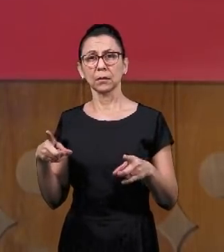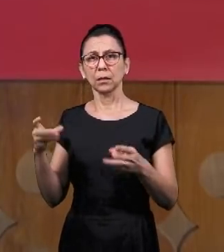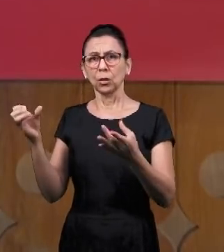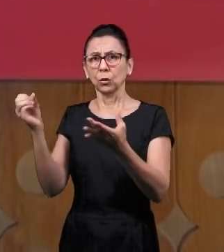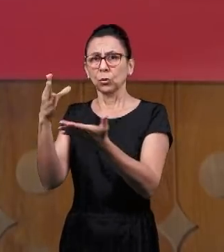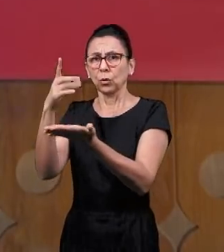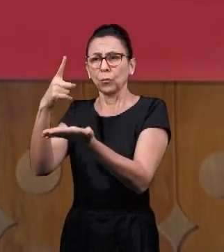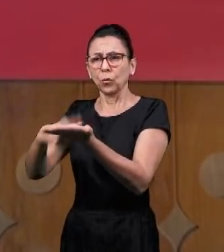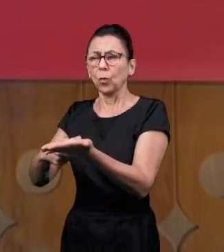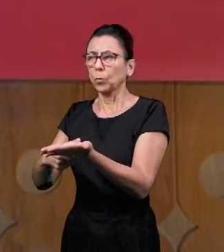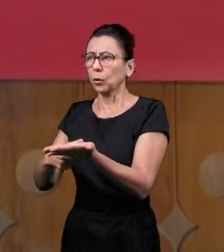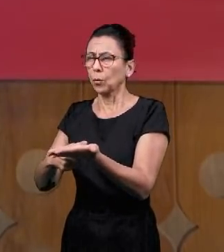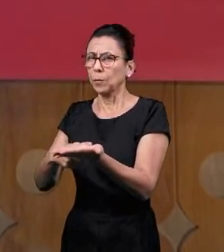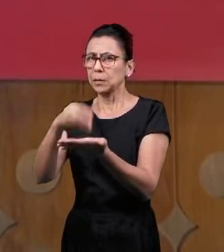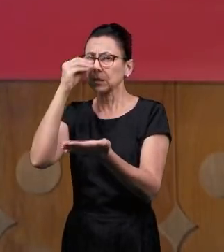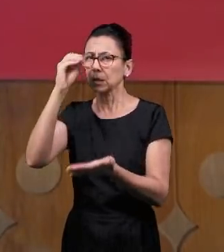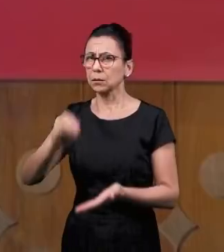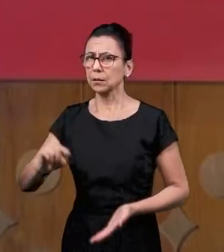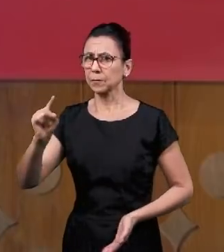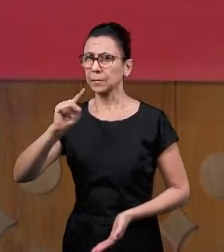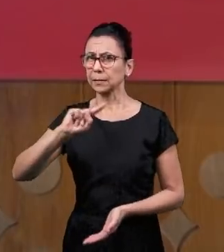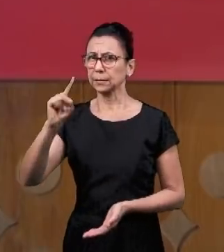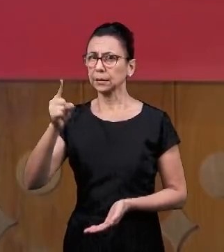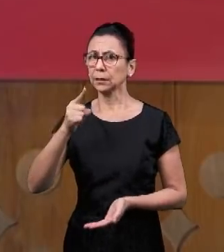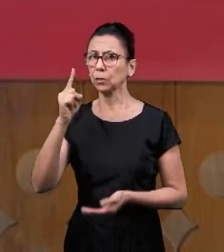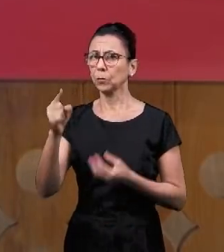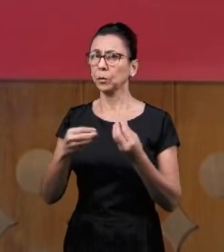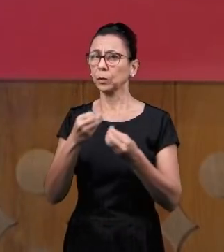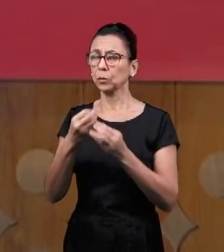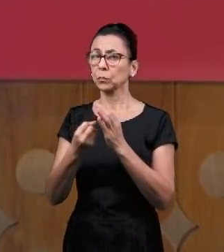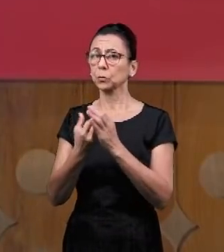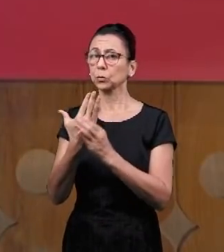te foi dado por profecia.